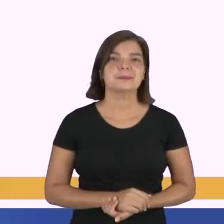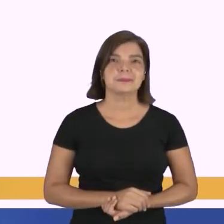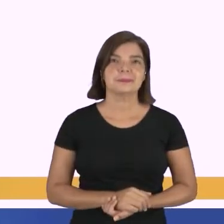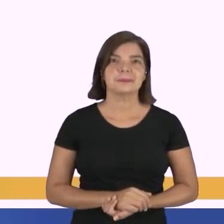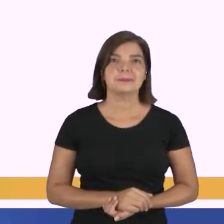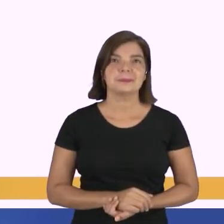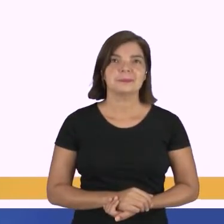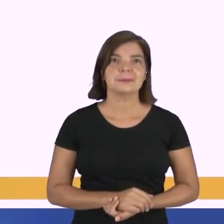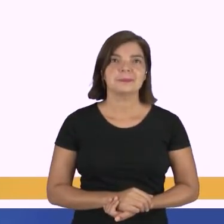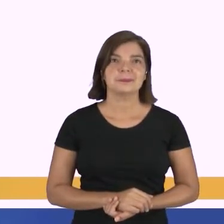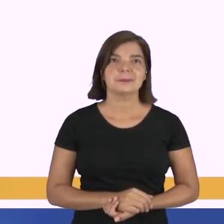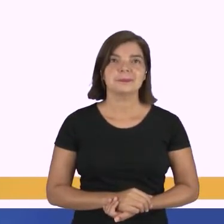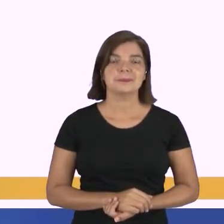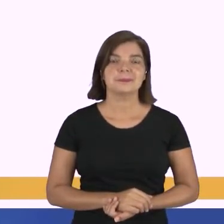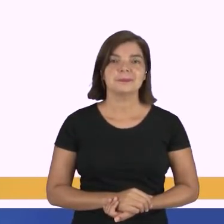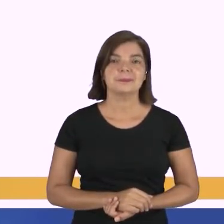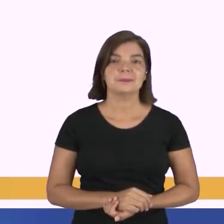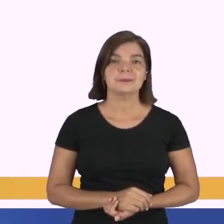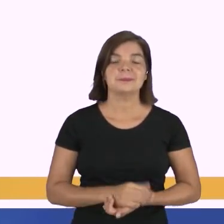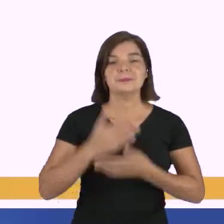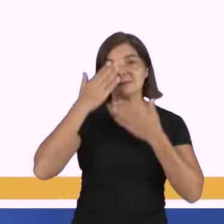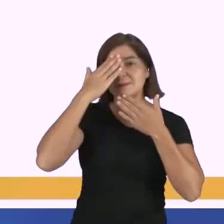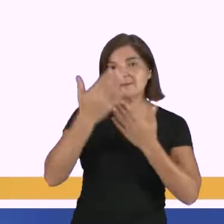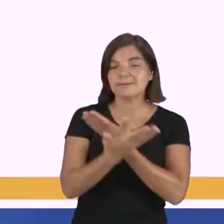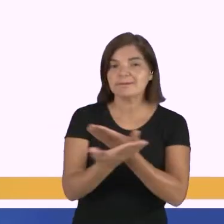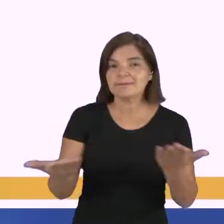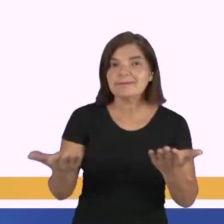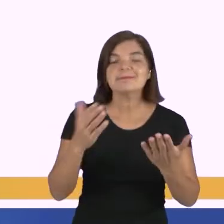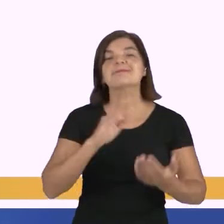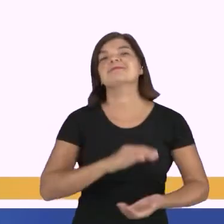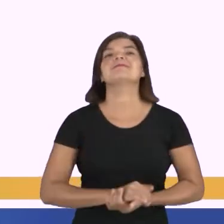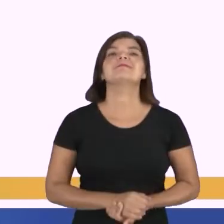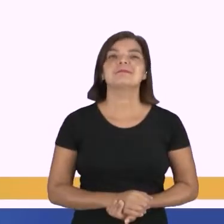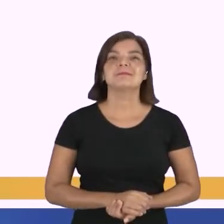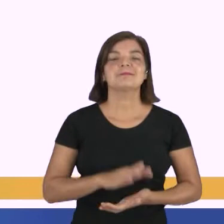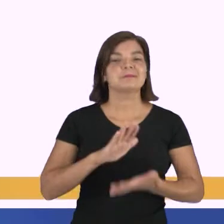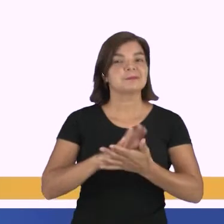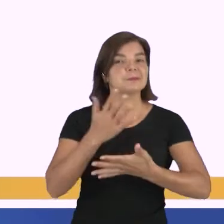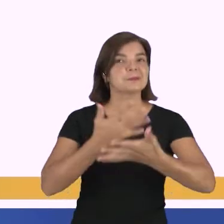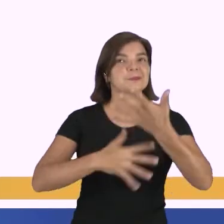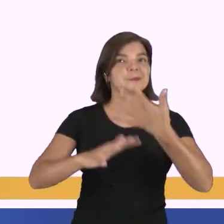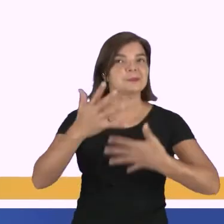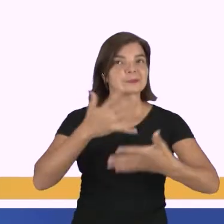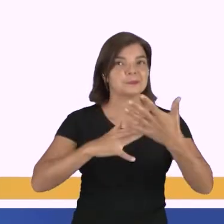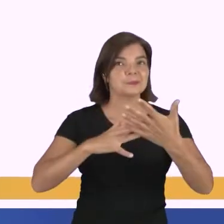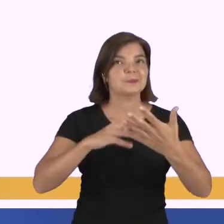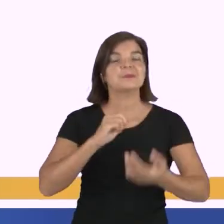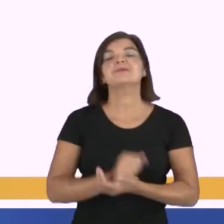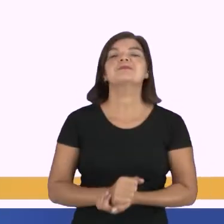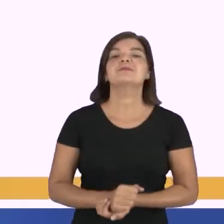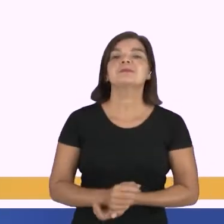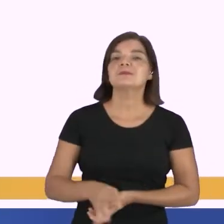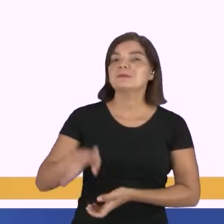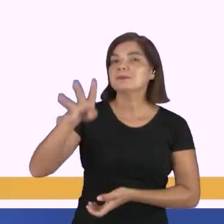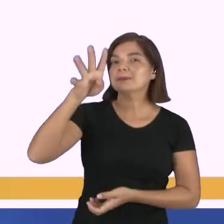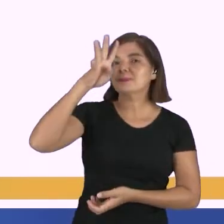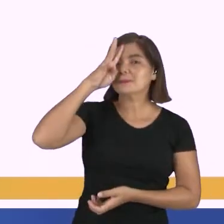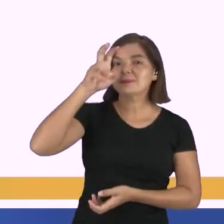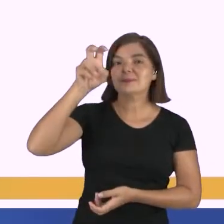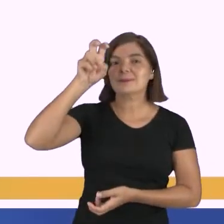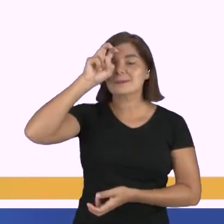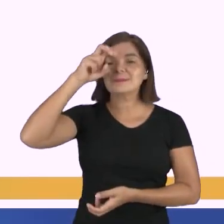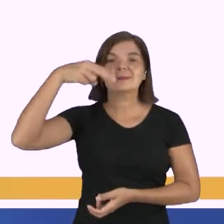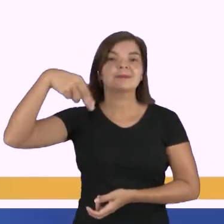outubro. Letra C, Thanksgiving, que é o Dia de Ação de Graça, é celebrado em em Fourth Thursday